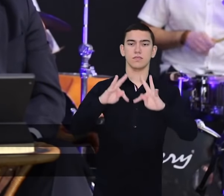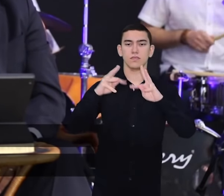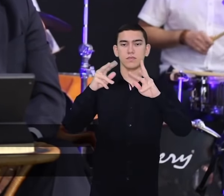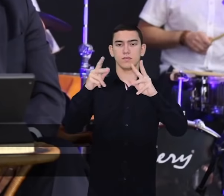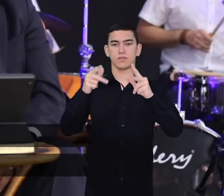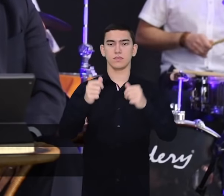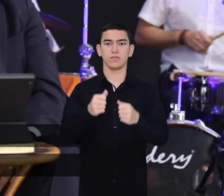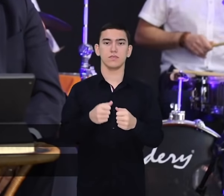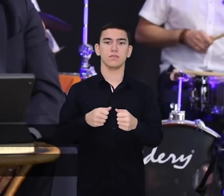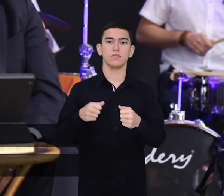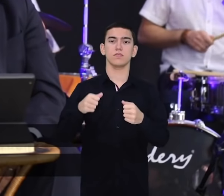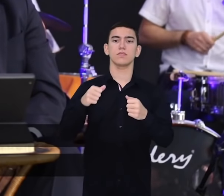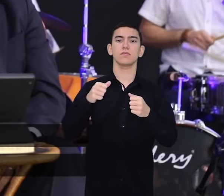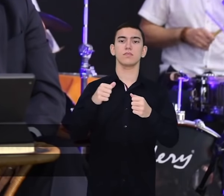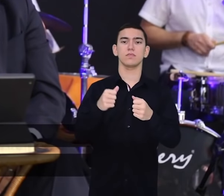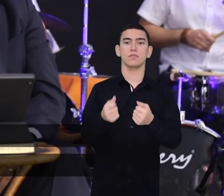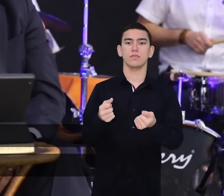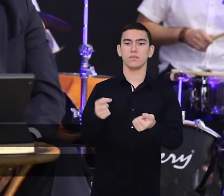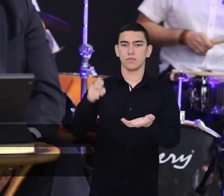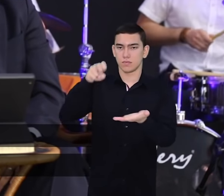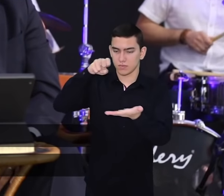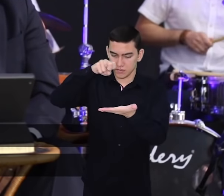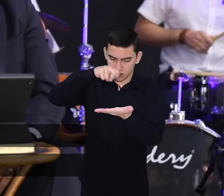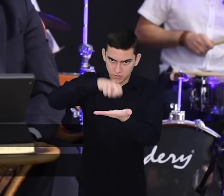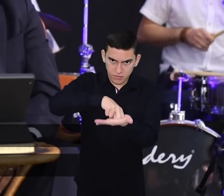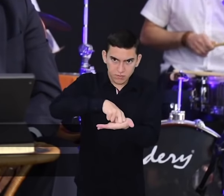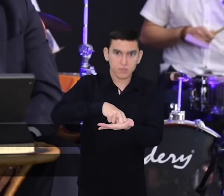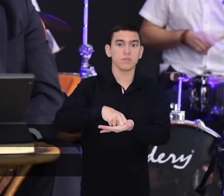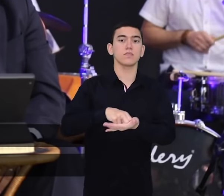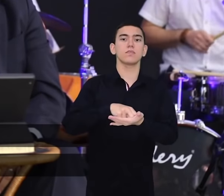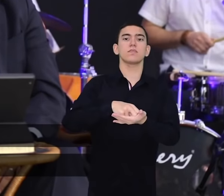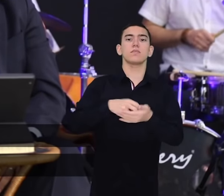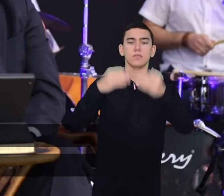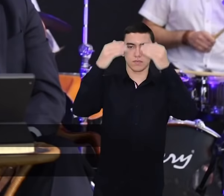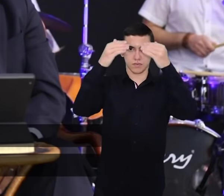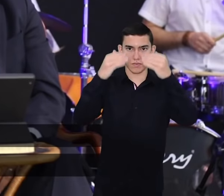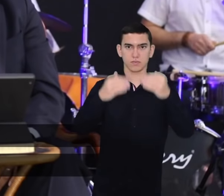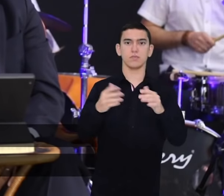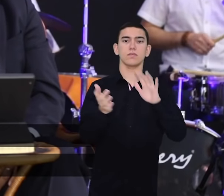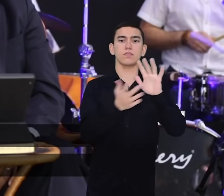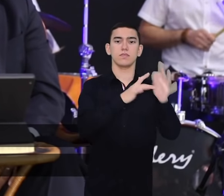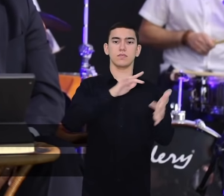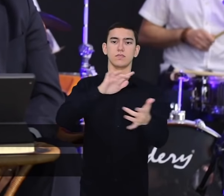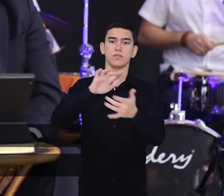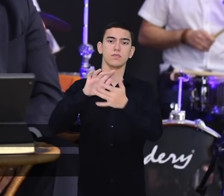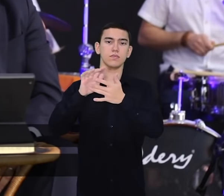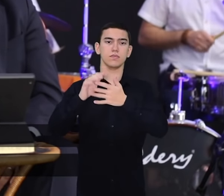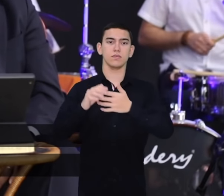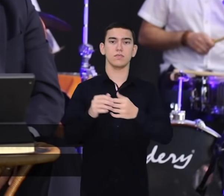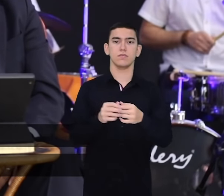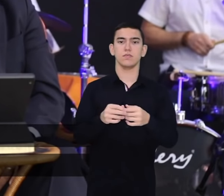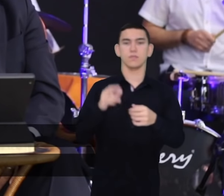Salvador, de todo ser, o joelho ante ti